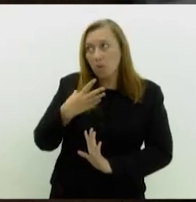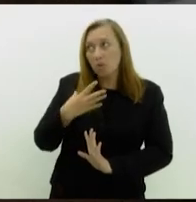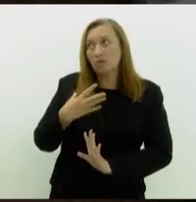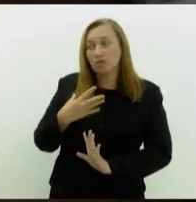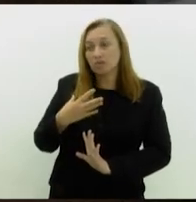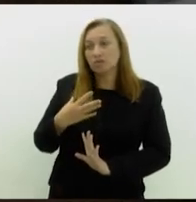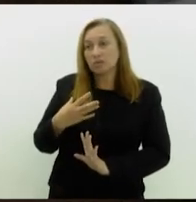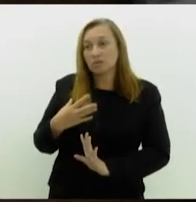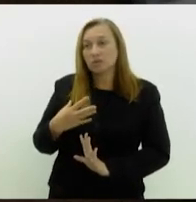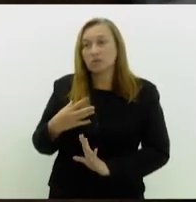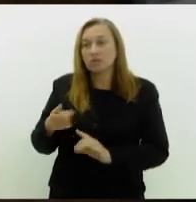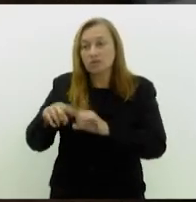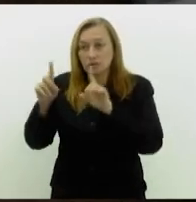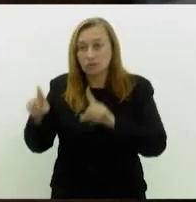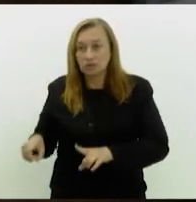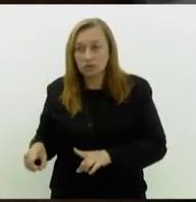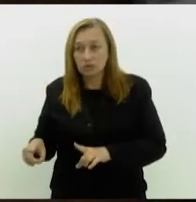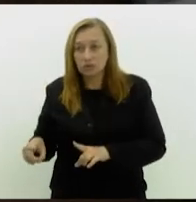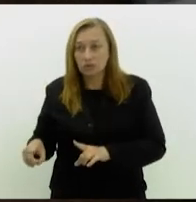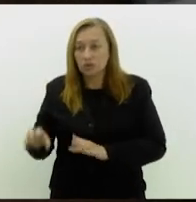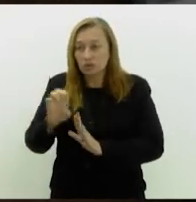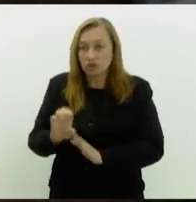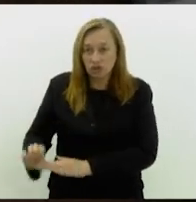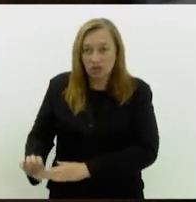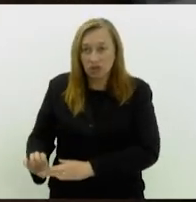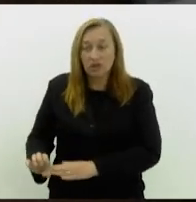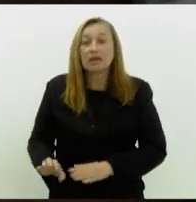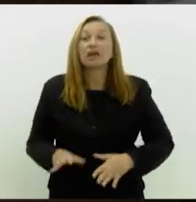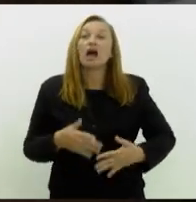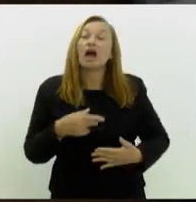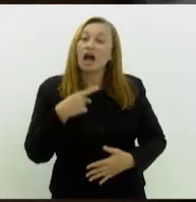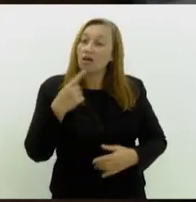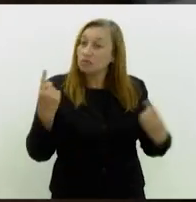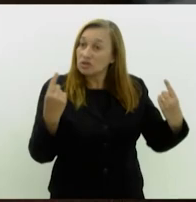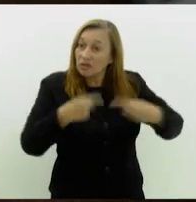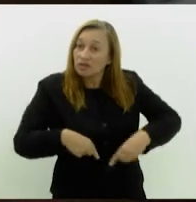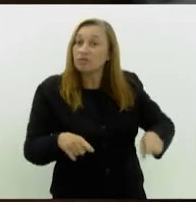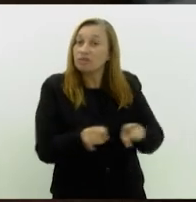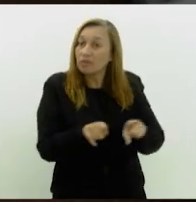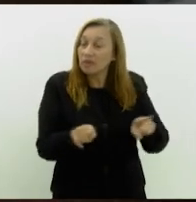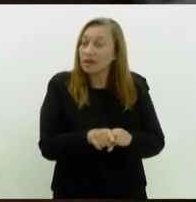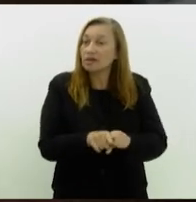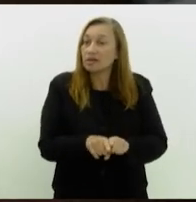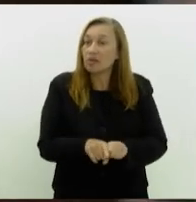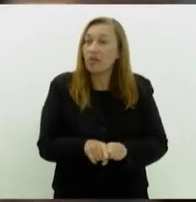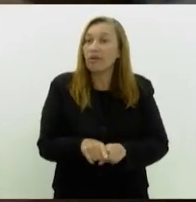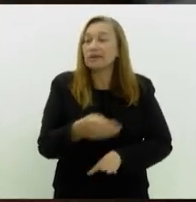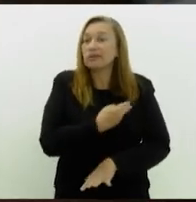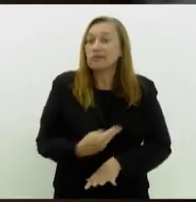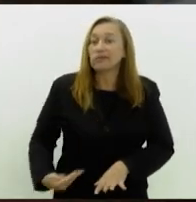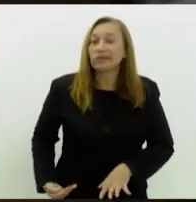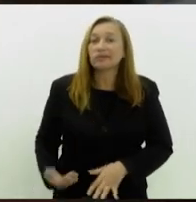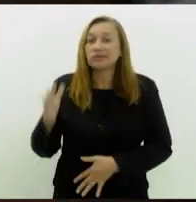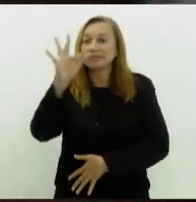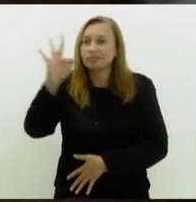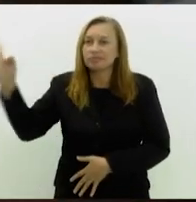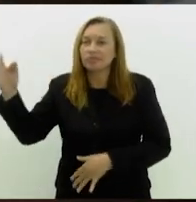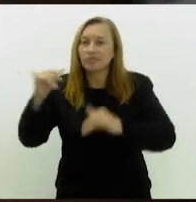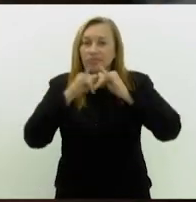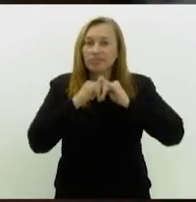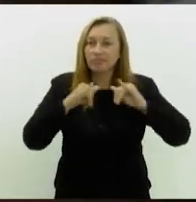delas aparelhadas pela esquerda E aí eu faço um desafio também o governo federal acabou de